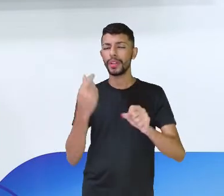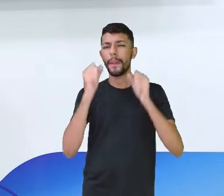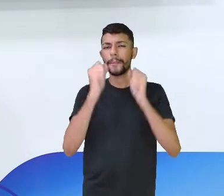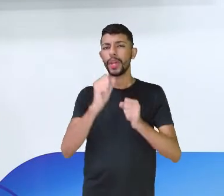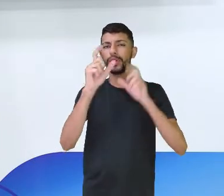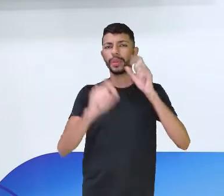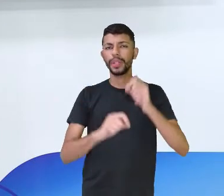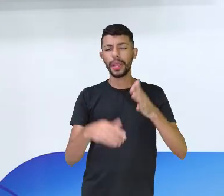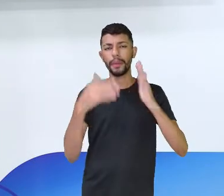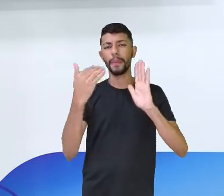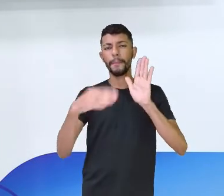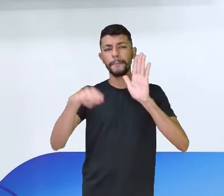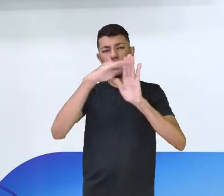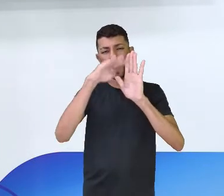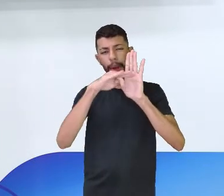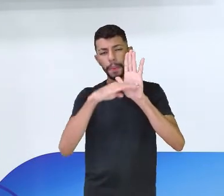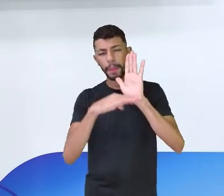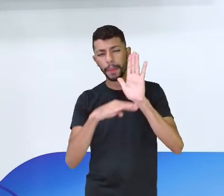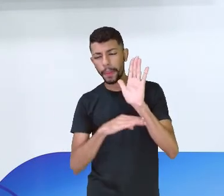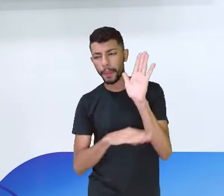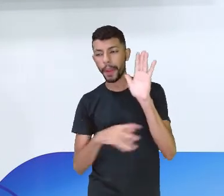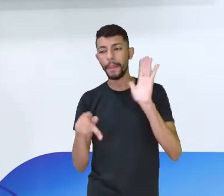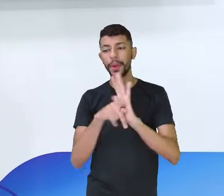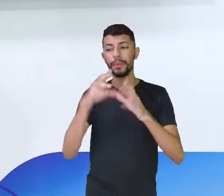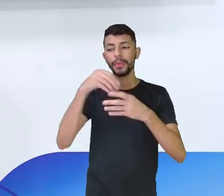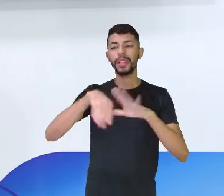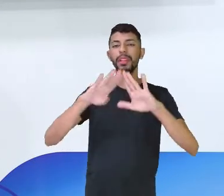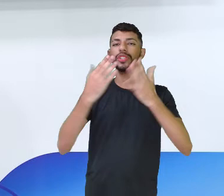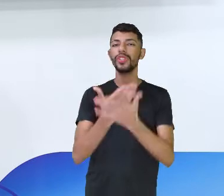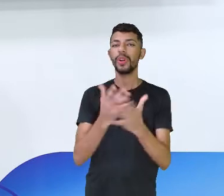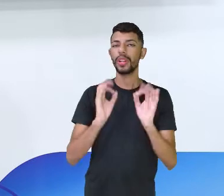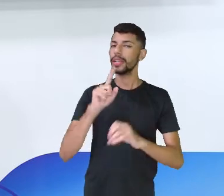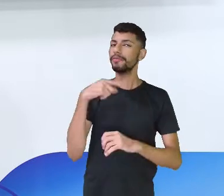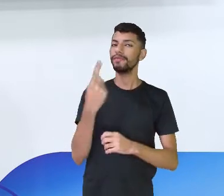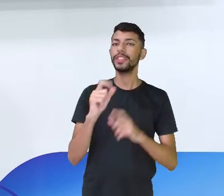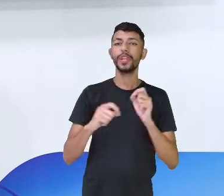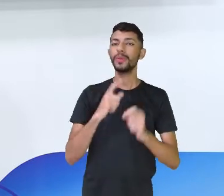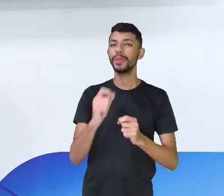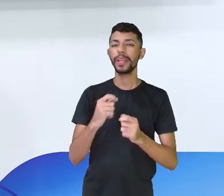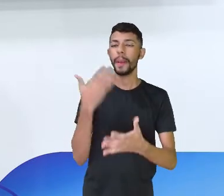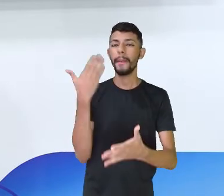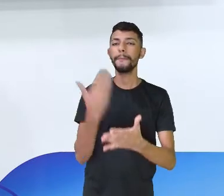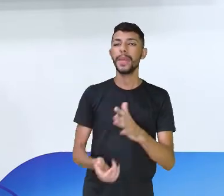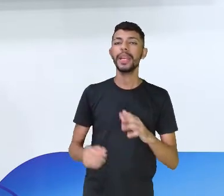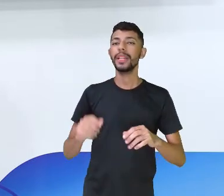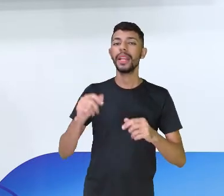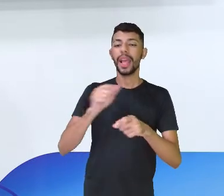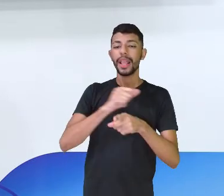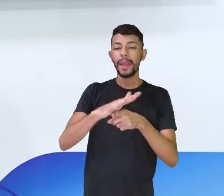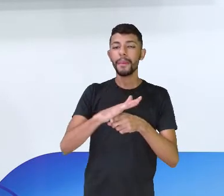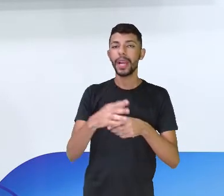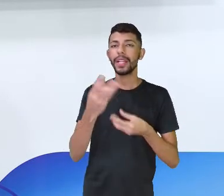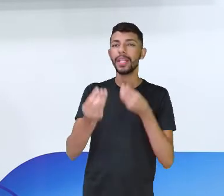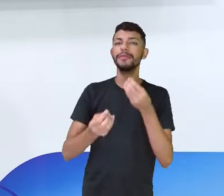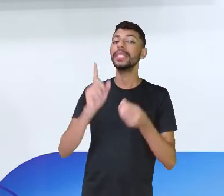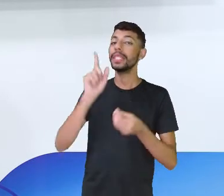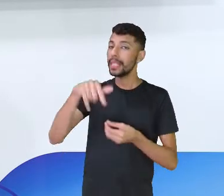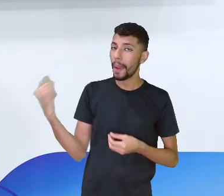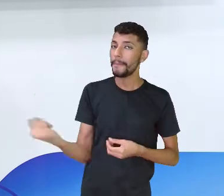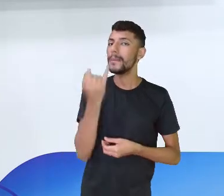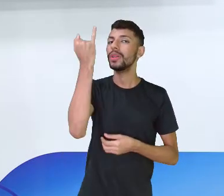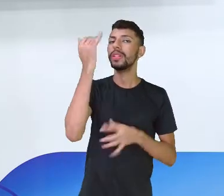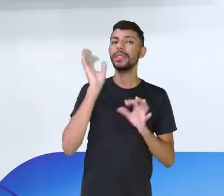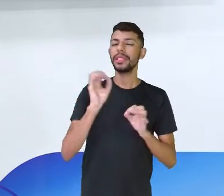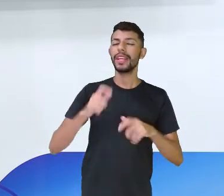roteiro para incluir nos nossos planejamentos na escola, né? Para que a gente não perca de vista essa demanda como uma demanda muito importante